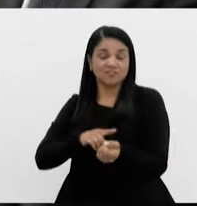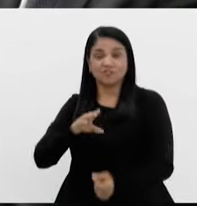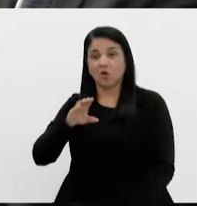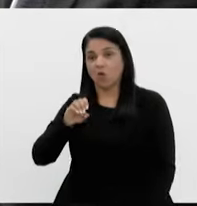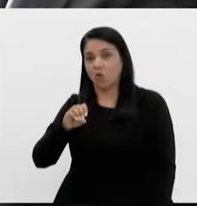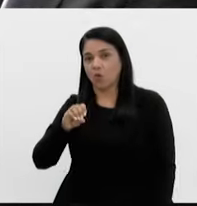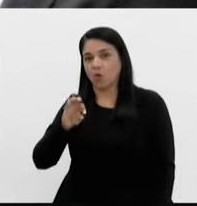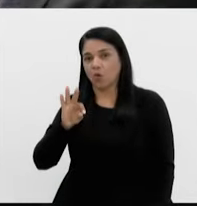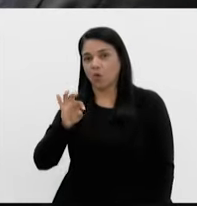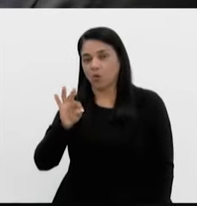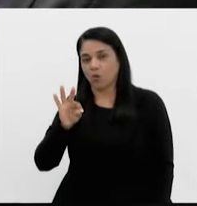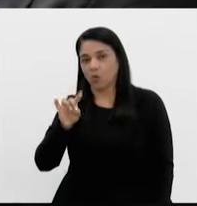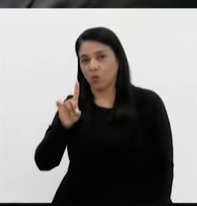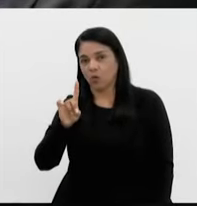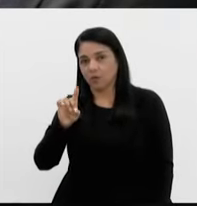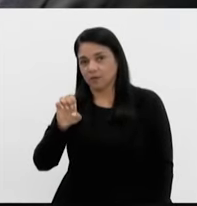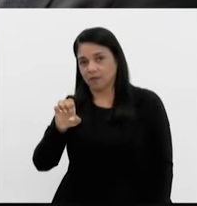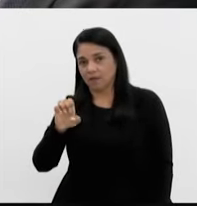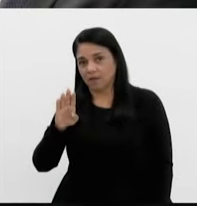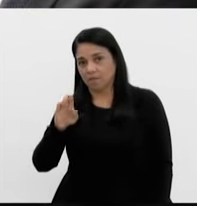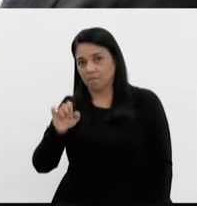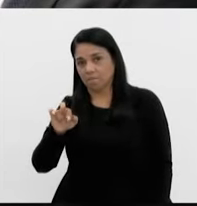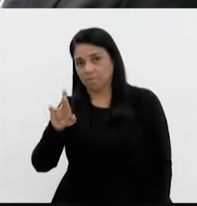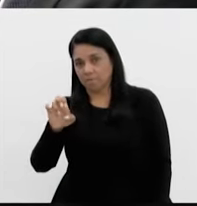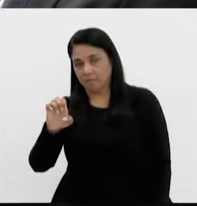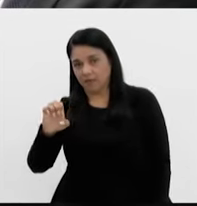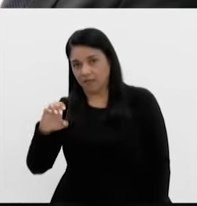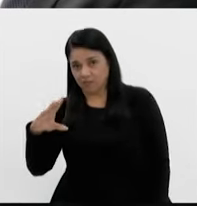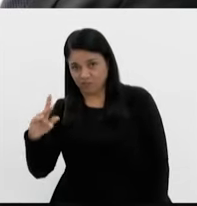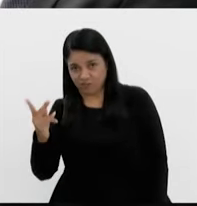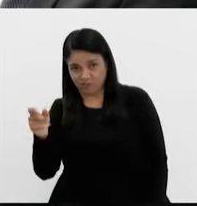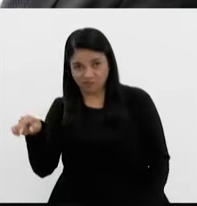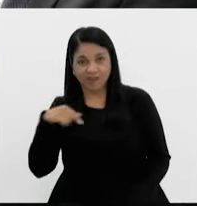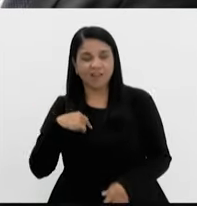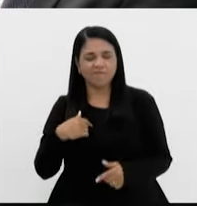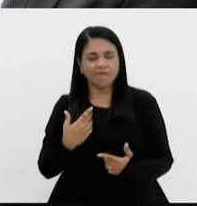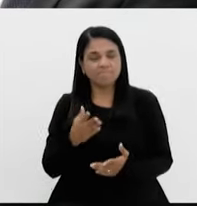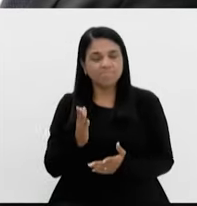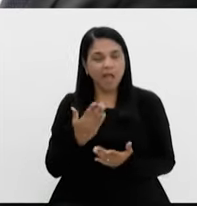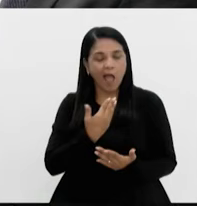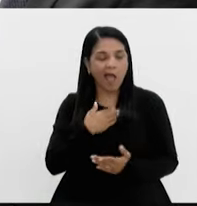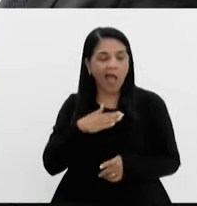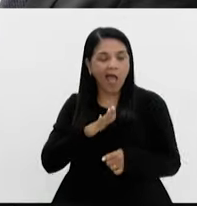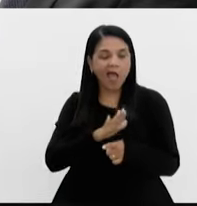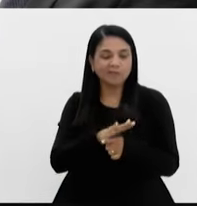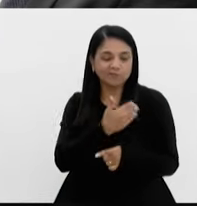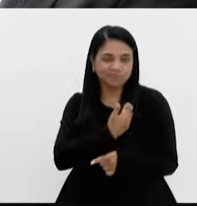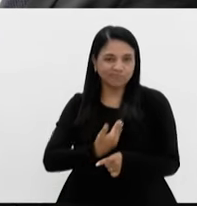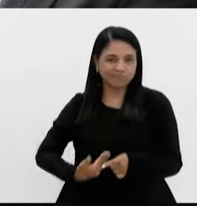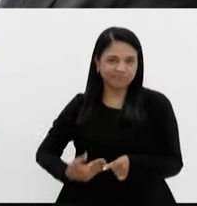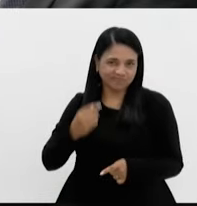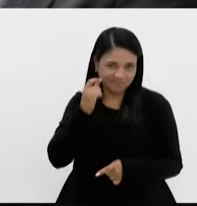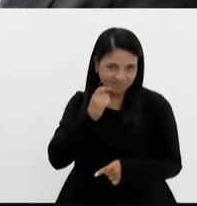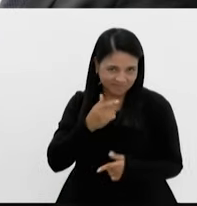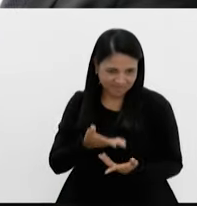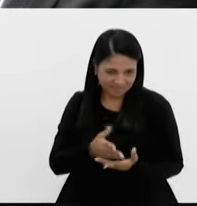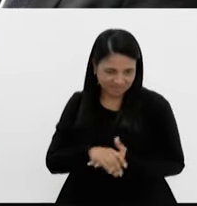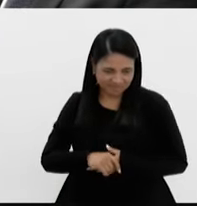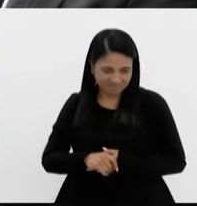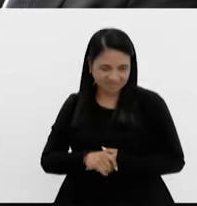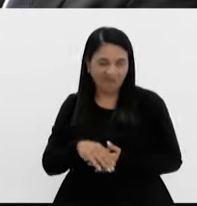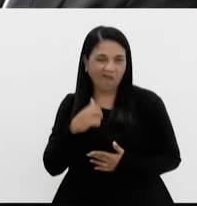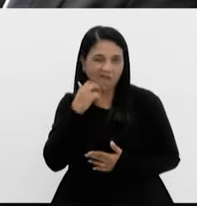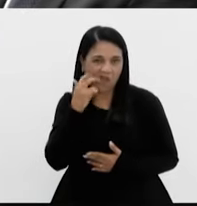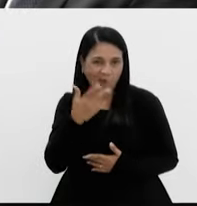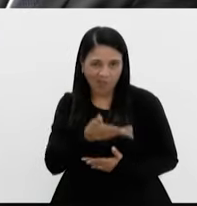depois botou o rabinho entre as pernas e foi lá bajular o governador Cláudio Castro e agora teve o mau carati a sem